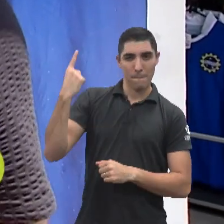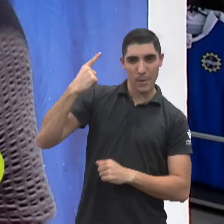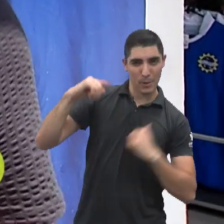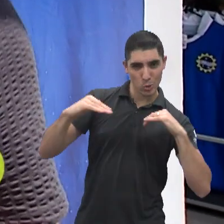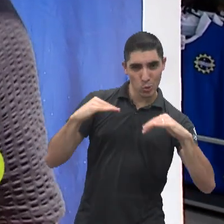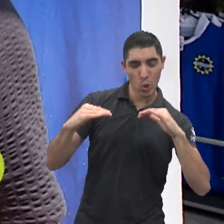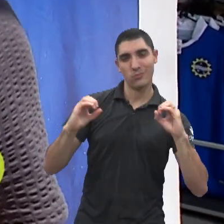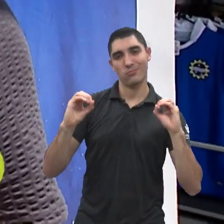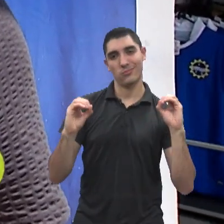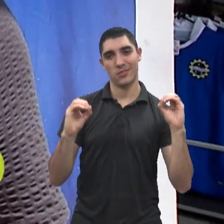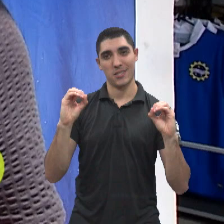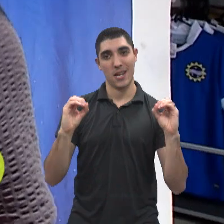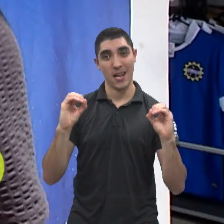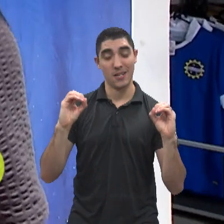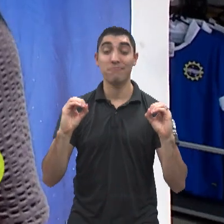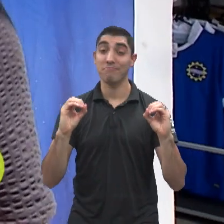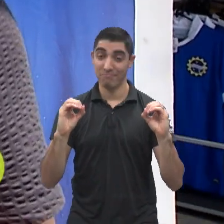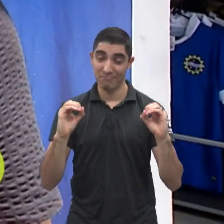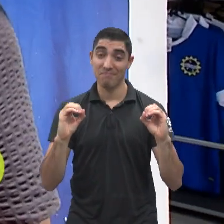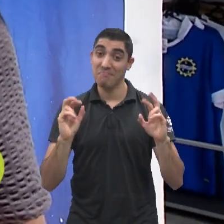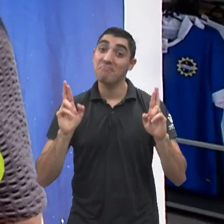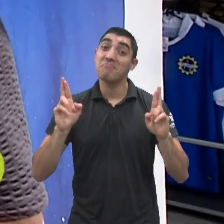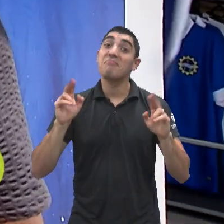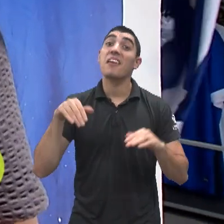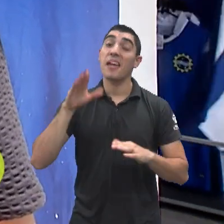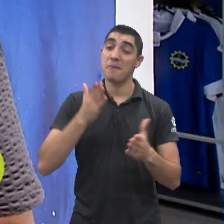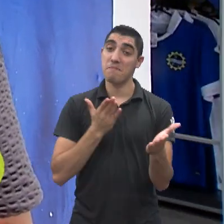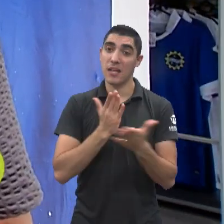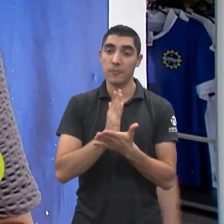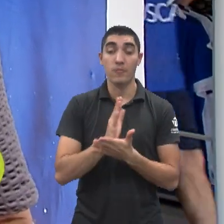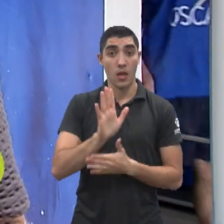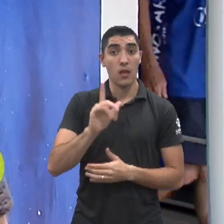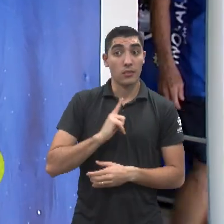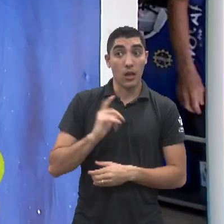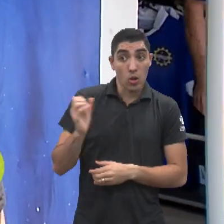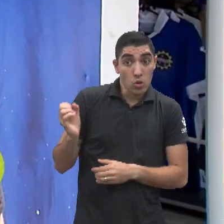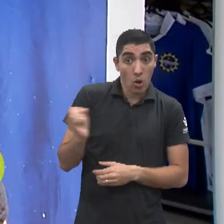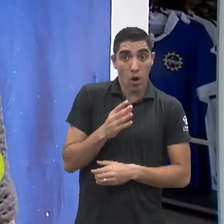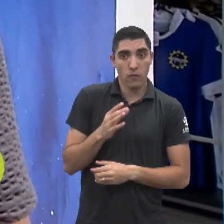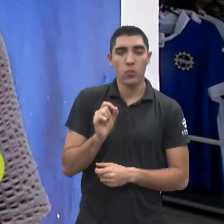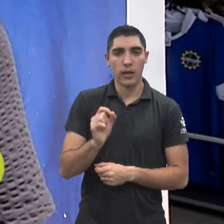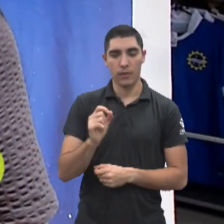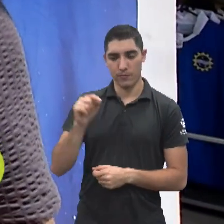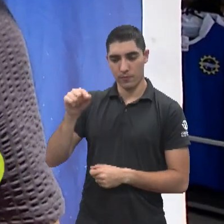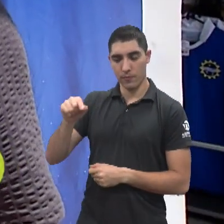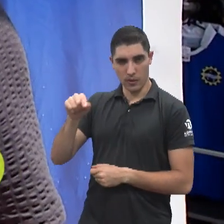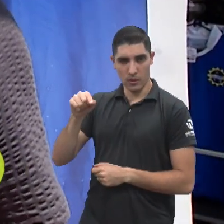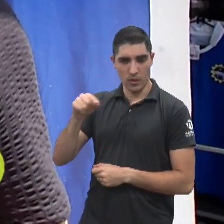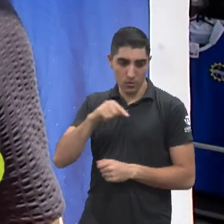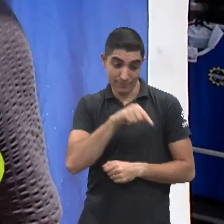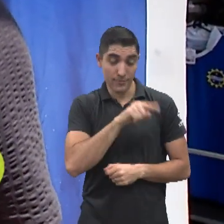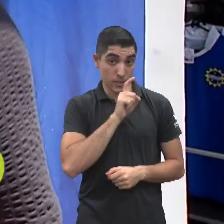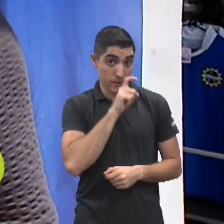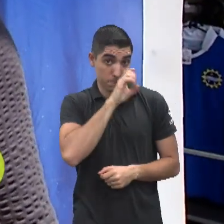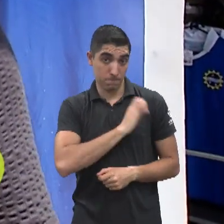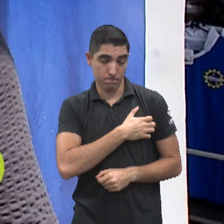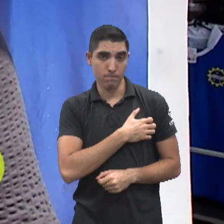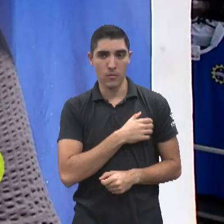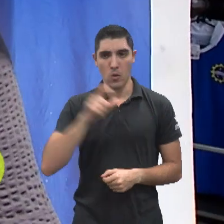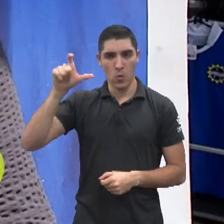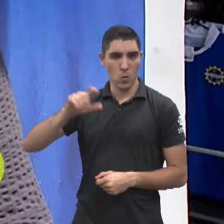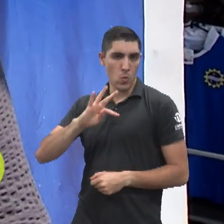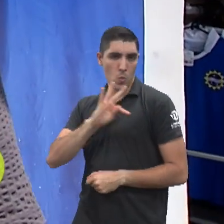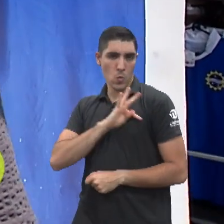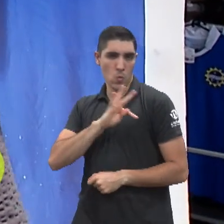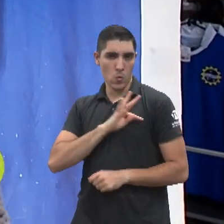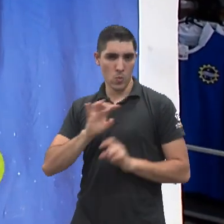do último sábado no estádio Martins Pereira. De novidades para esse jogo, Vieira, do lado do São José, o técnico Paulo Roberto dos Santos vai